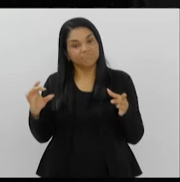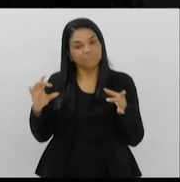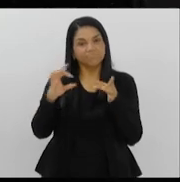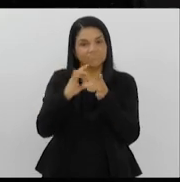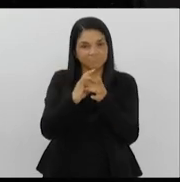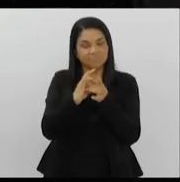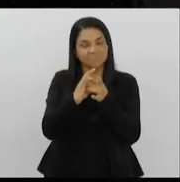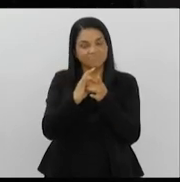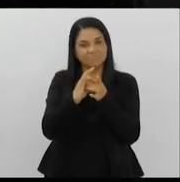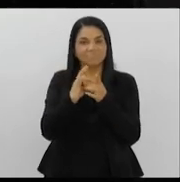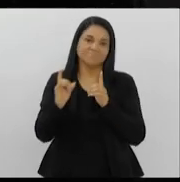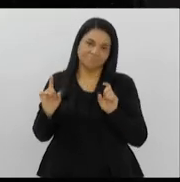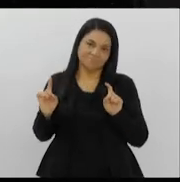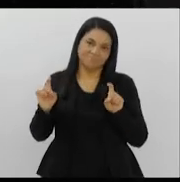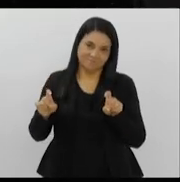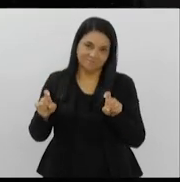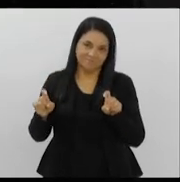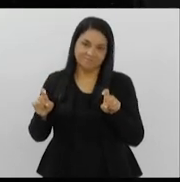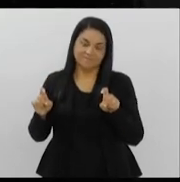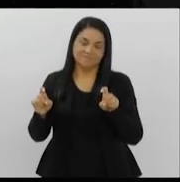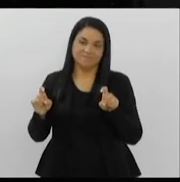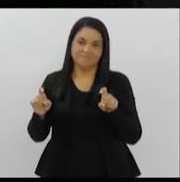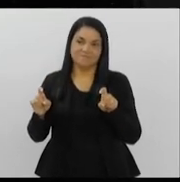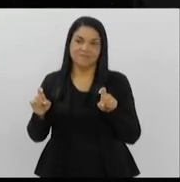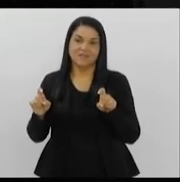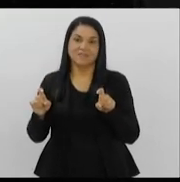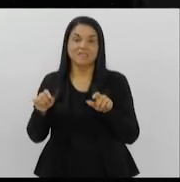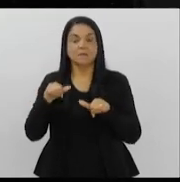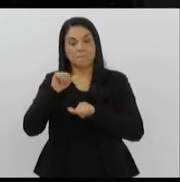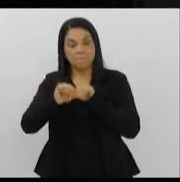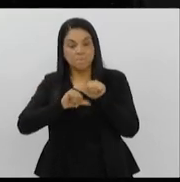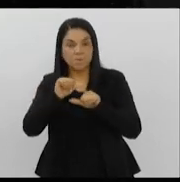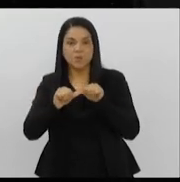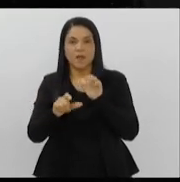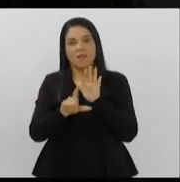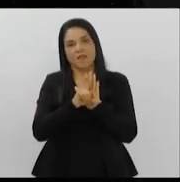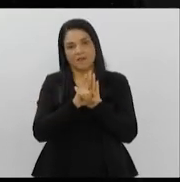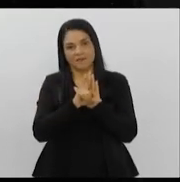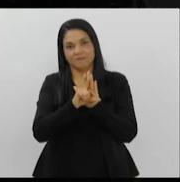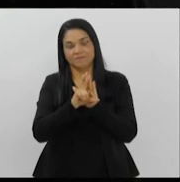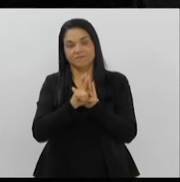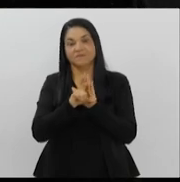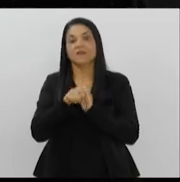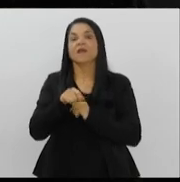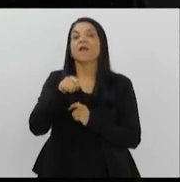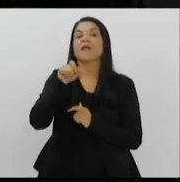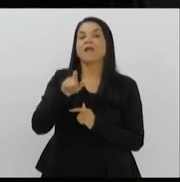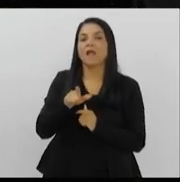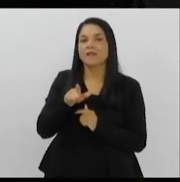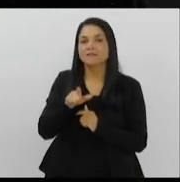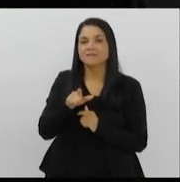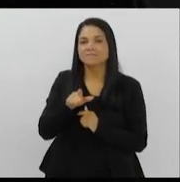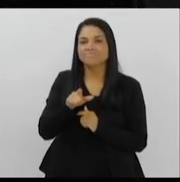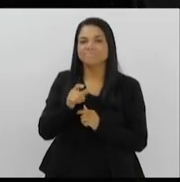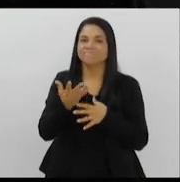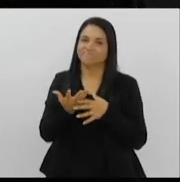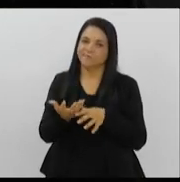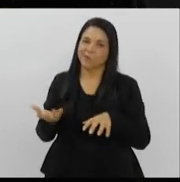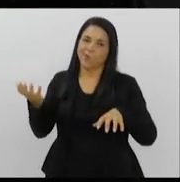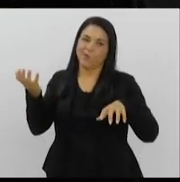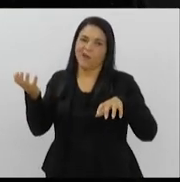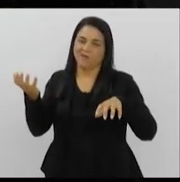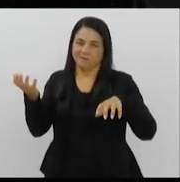de mandatos. Mas tem que mexer na legislação. Sem quem pode fazer isso é o Congresso